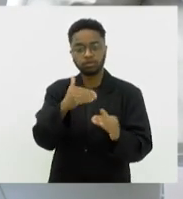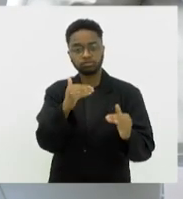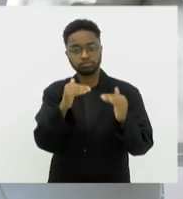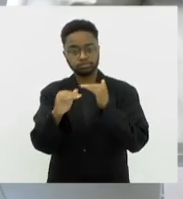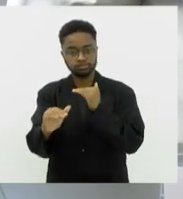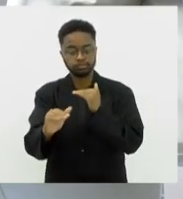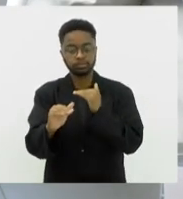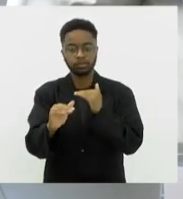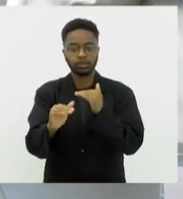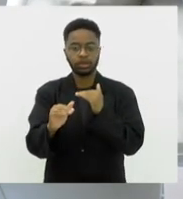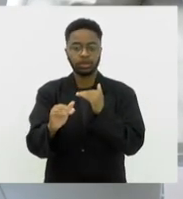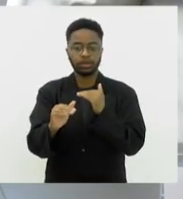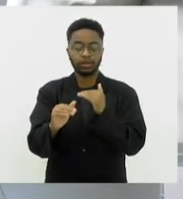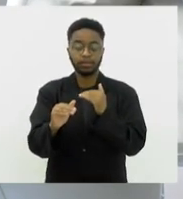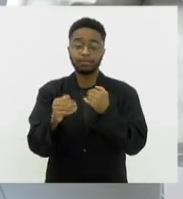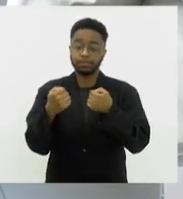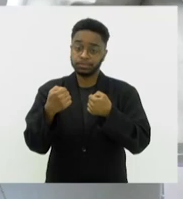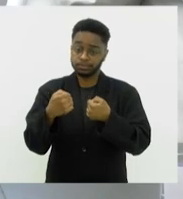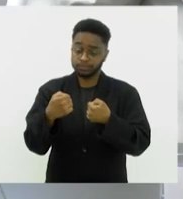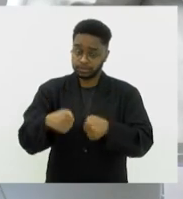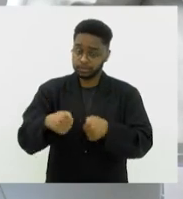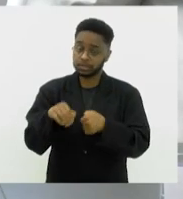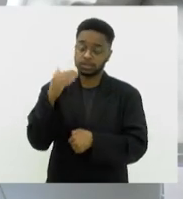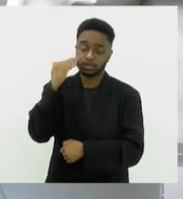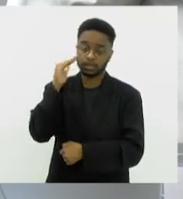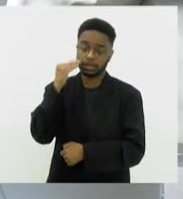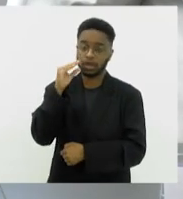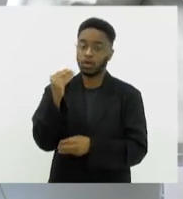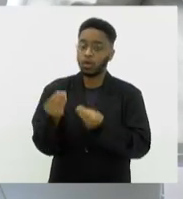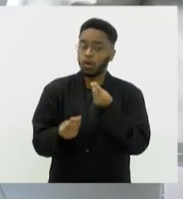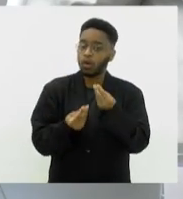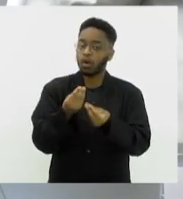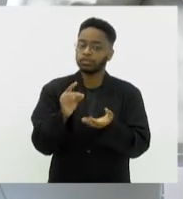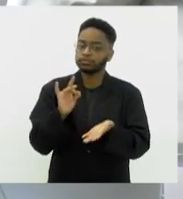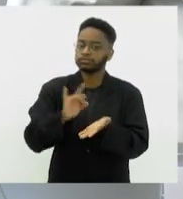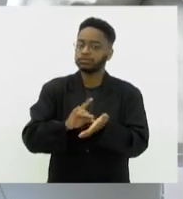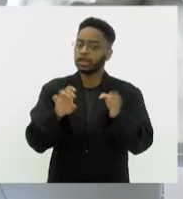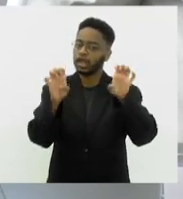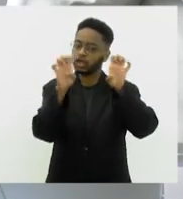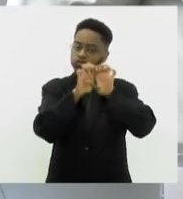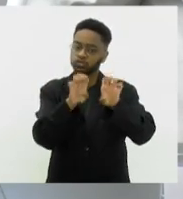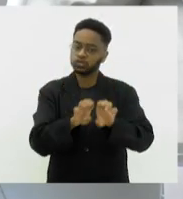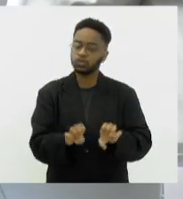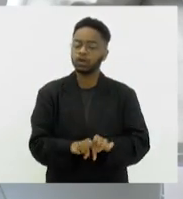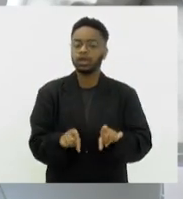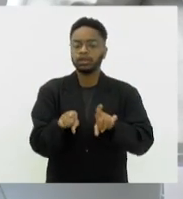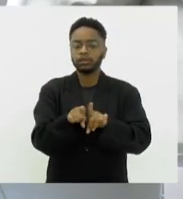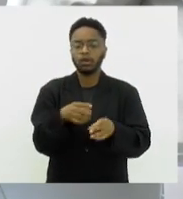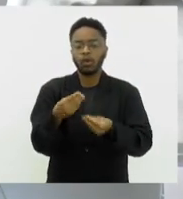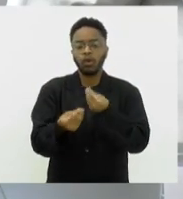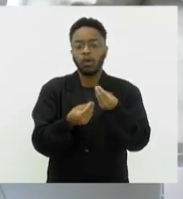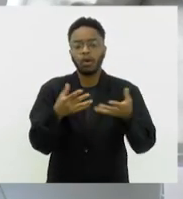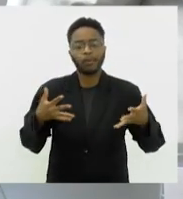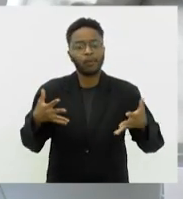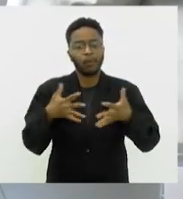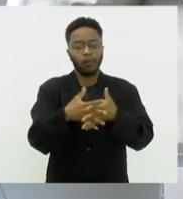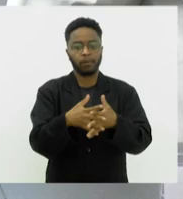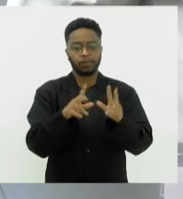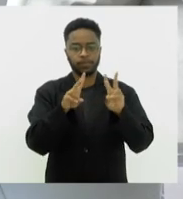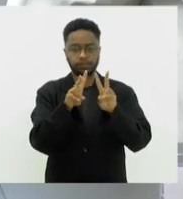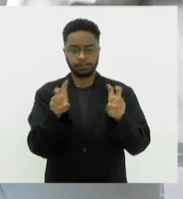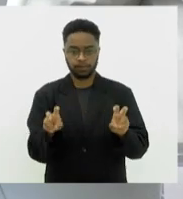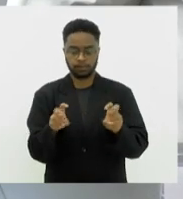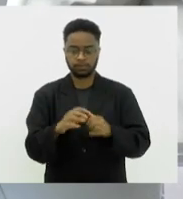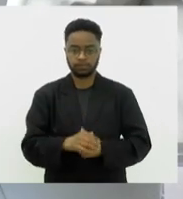de compreender o tamanho da estrutura e da complexidade deste tema